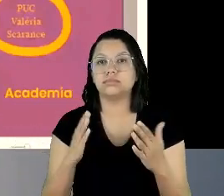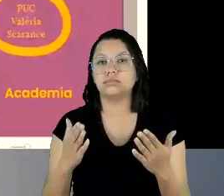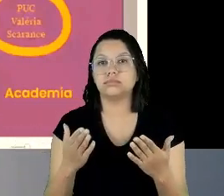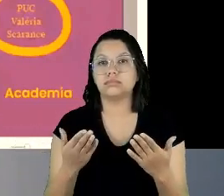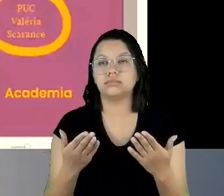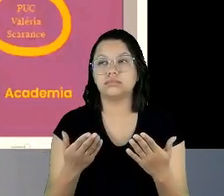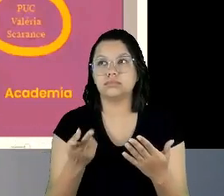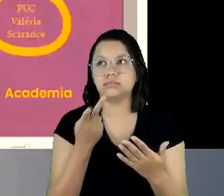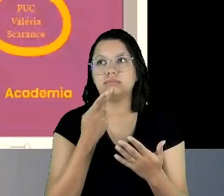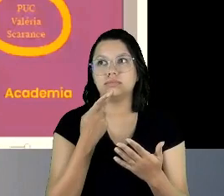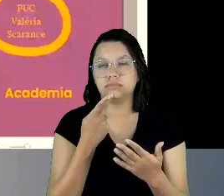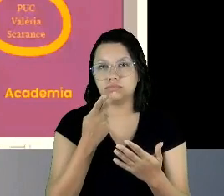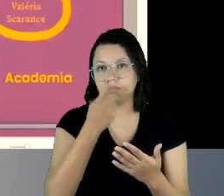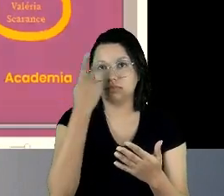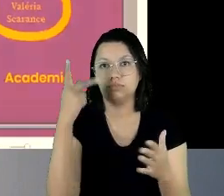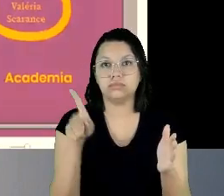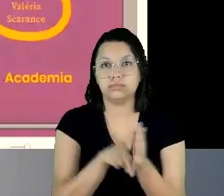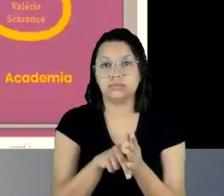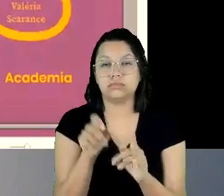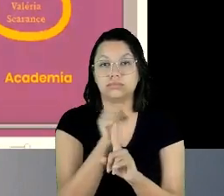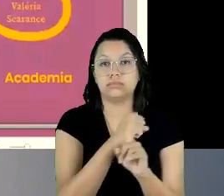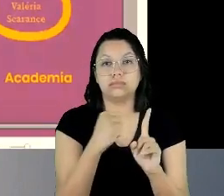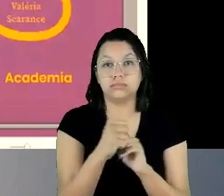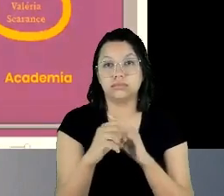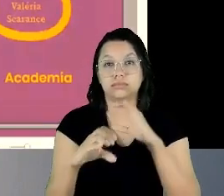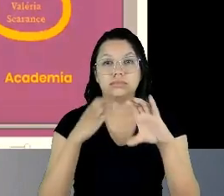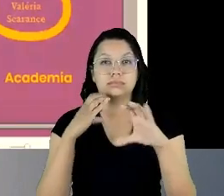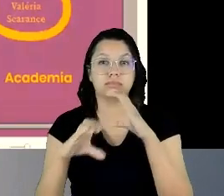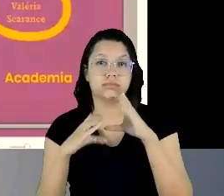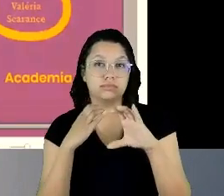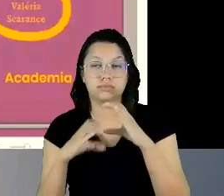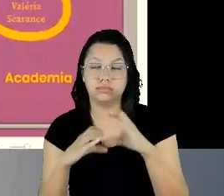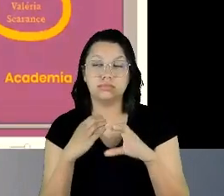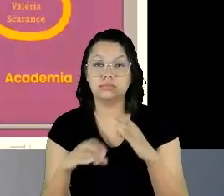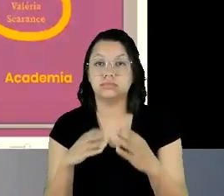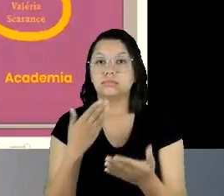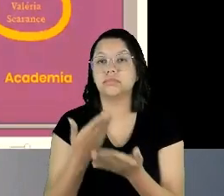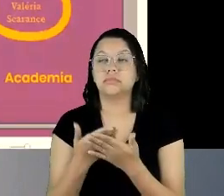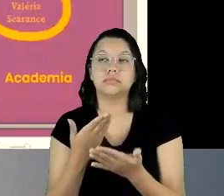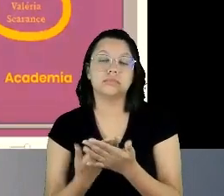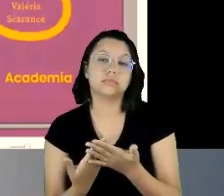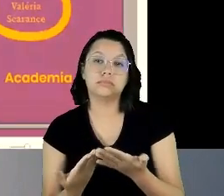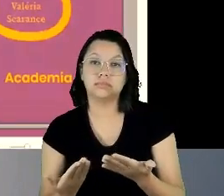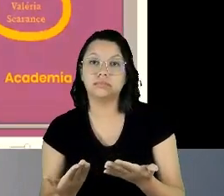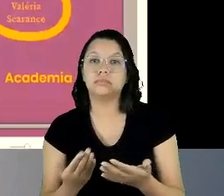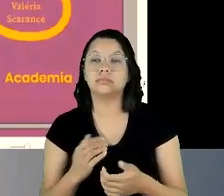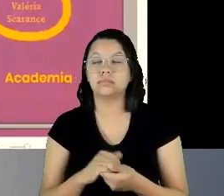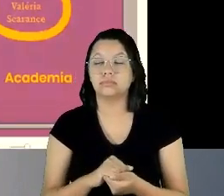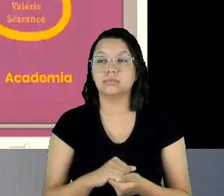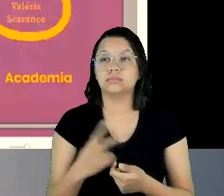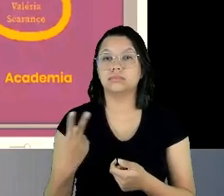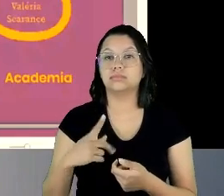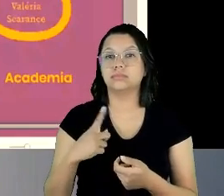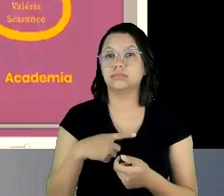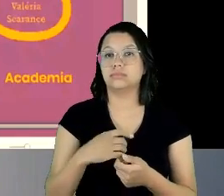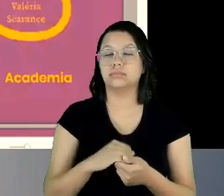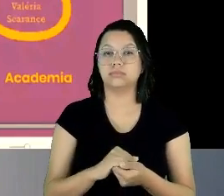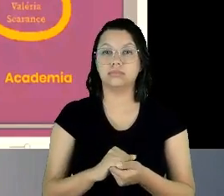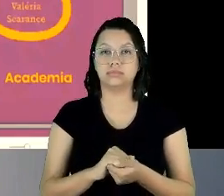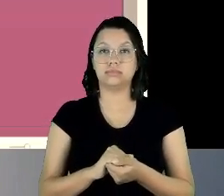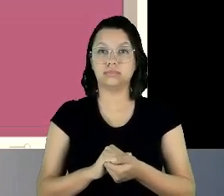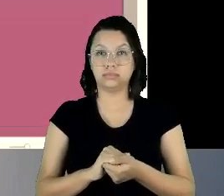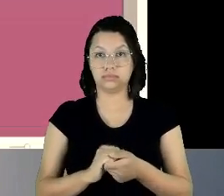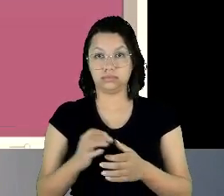Então, como eu falei, membros da sociedade civil, comunicadoras, academia, a gente teve